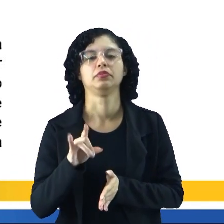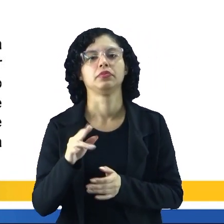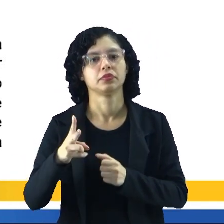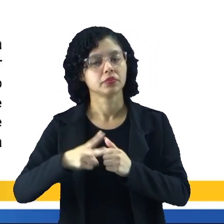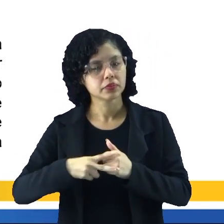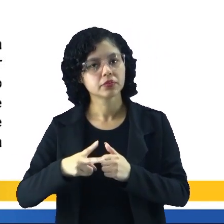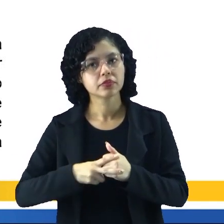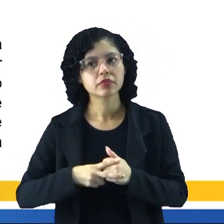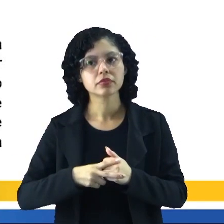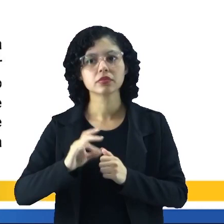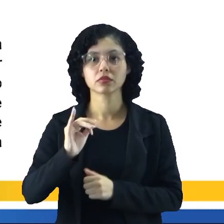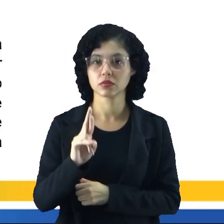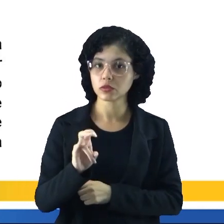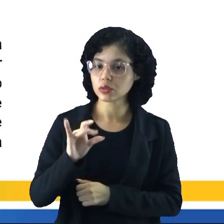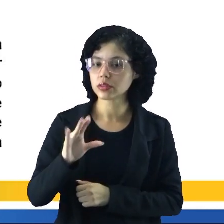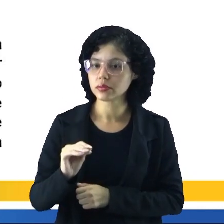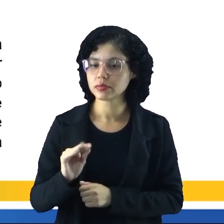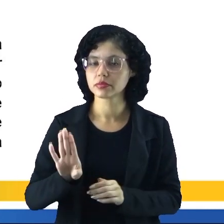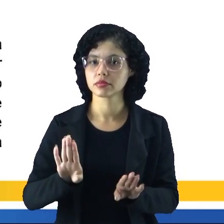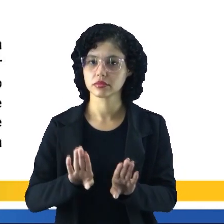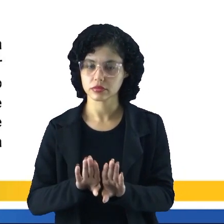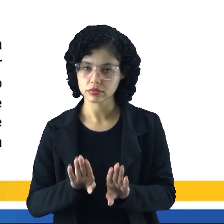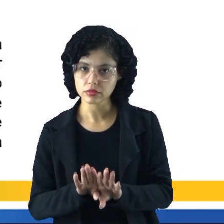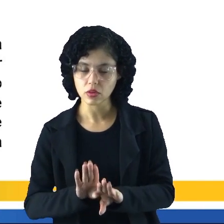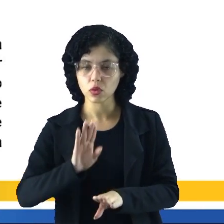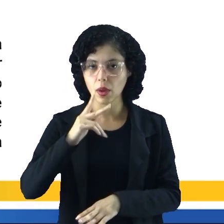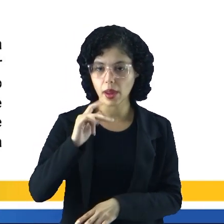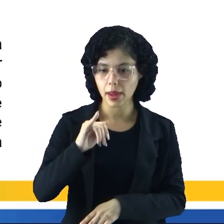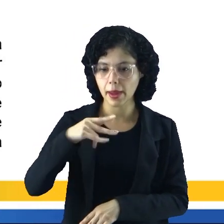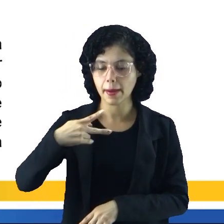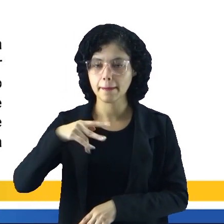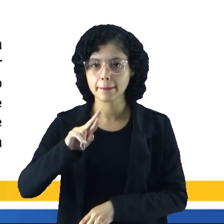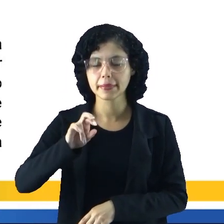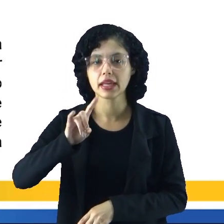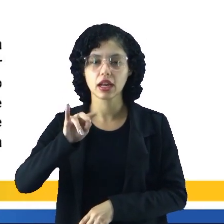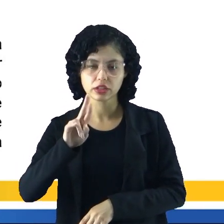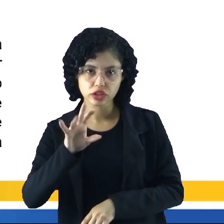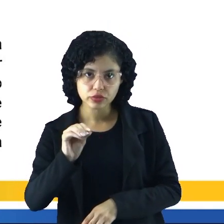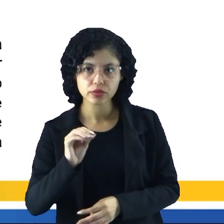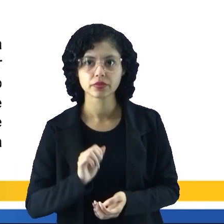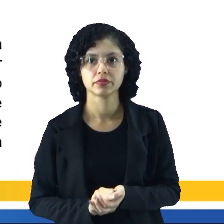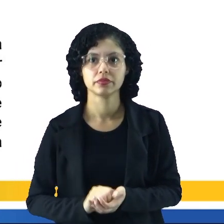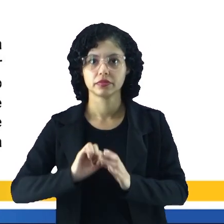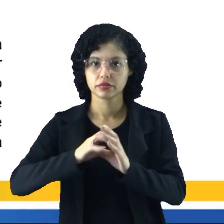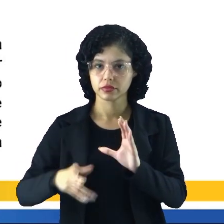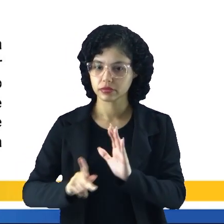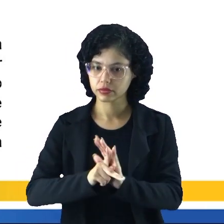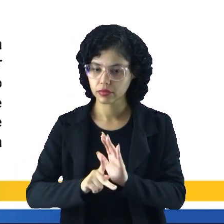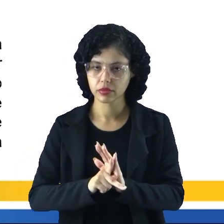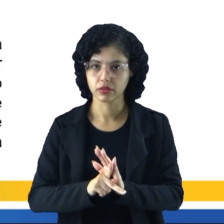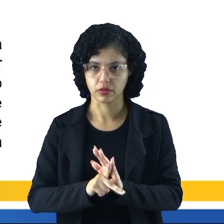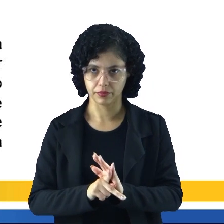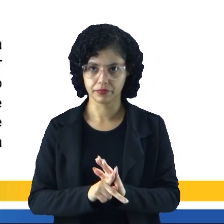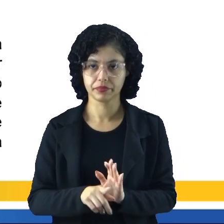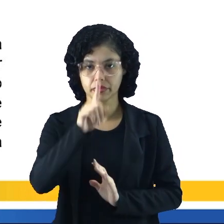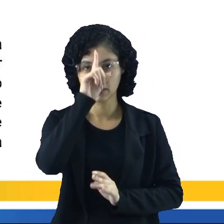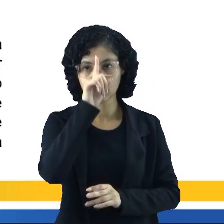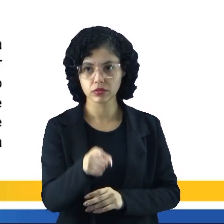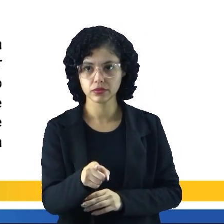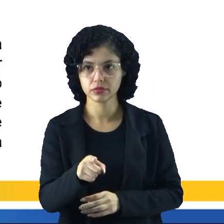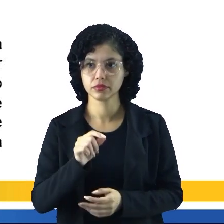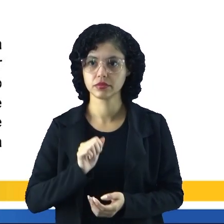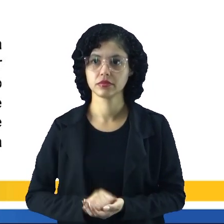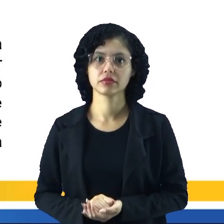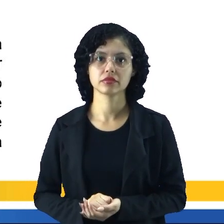verbos conjugados no imperativo que é uma característica né do texto injuntivo o imperativo é de ordem